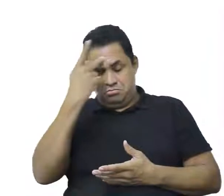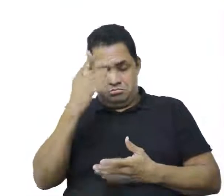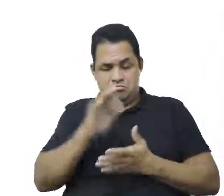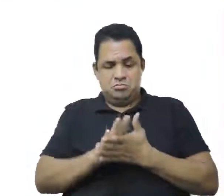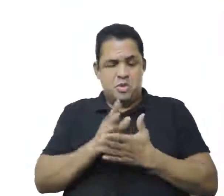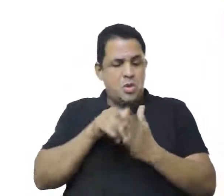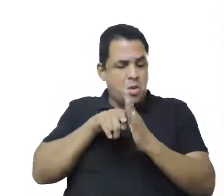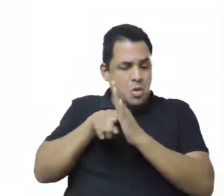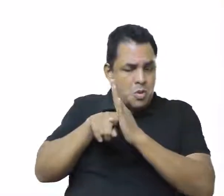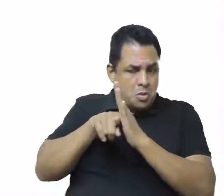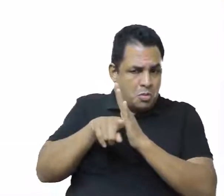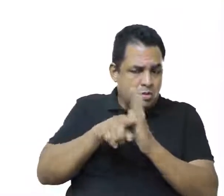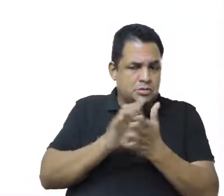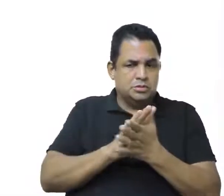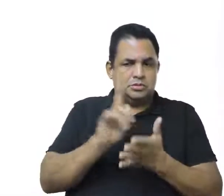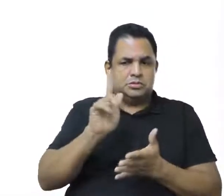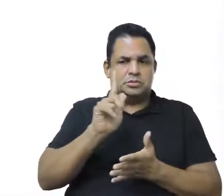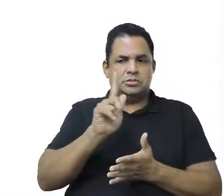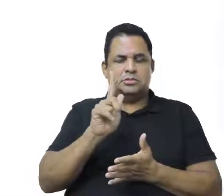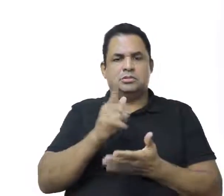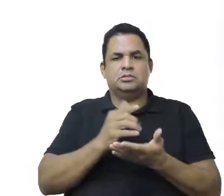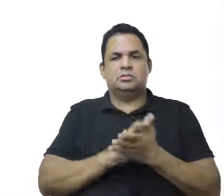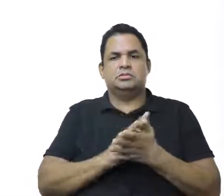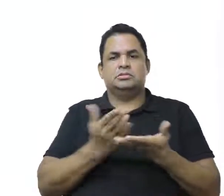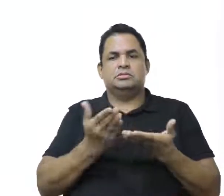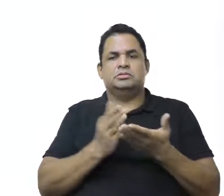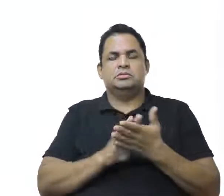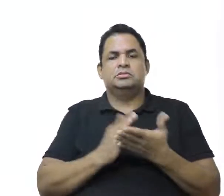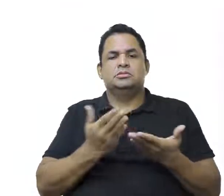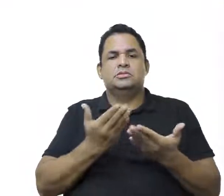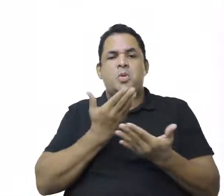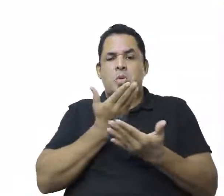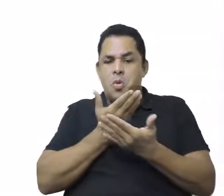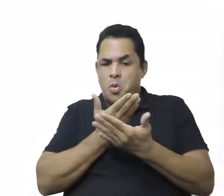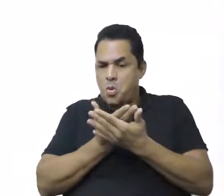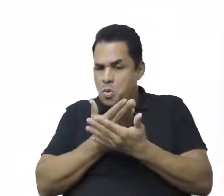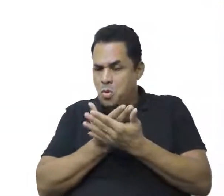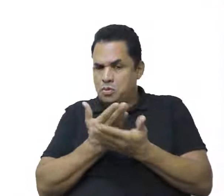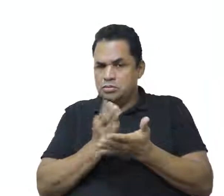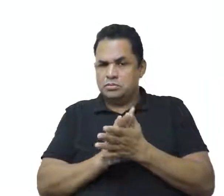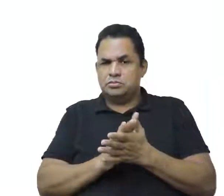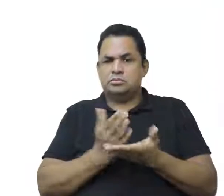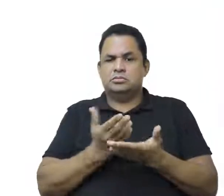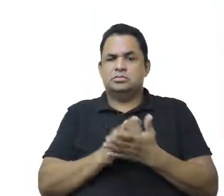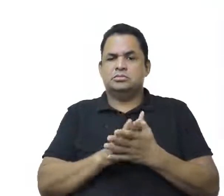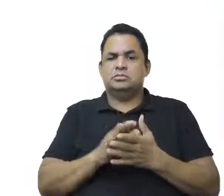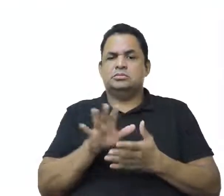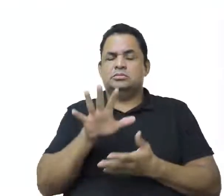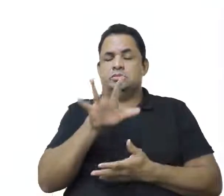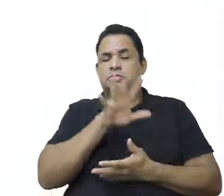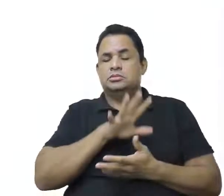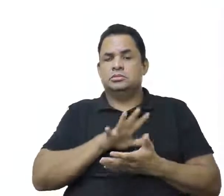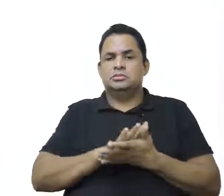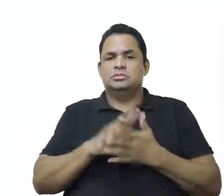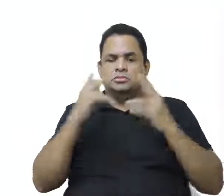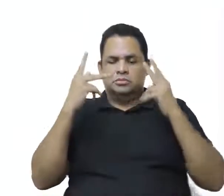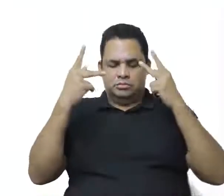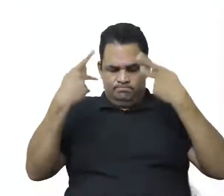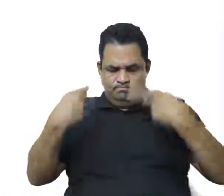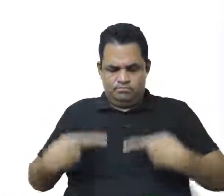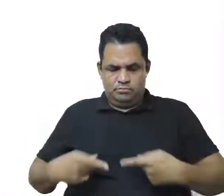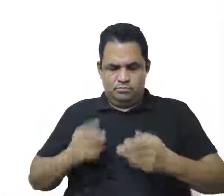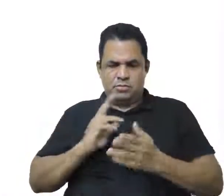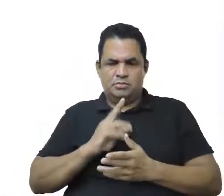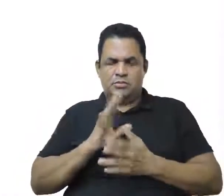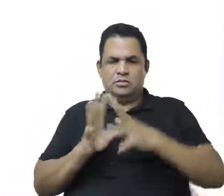estudioso, né? Um geógrafo extremamente estudioso para a área das humanidades, que analisa esse